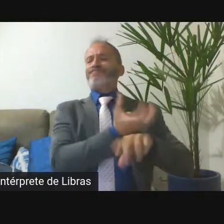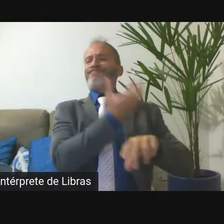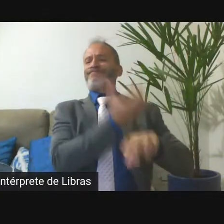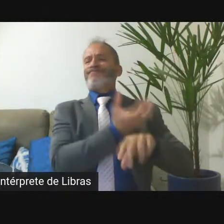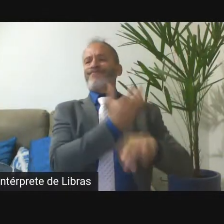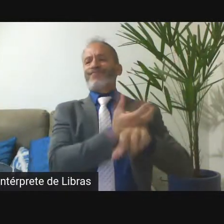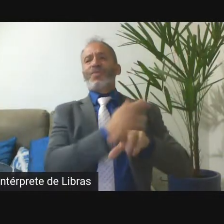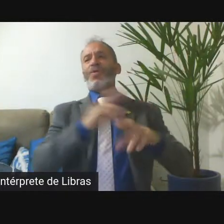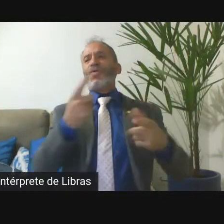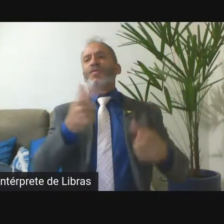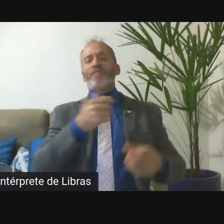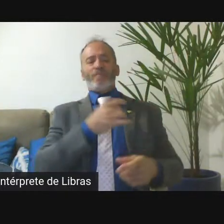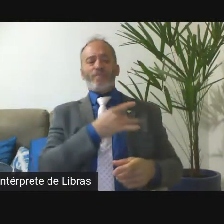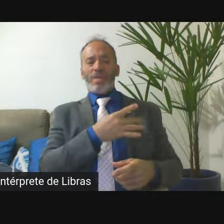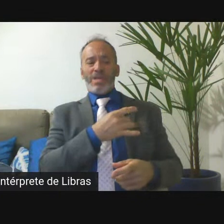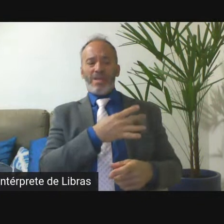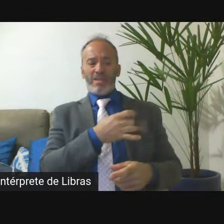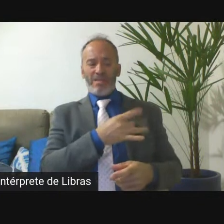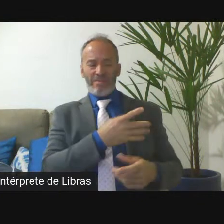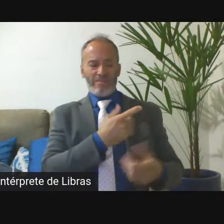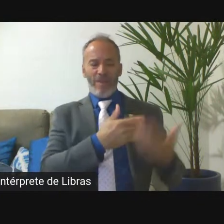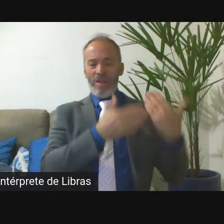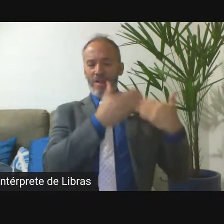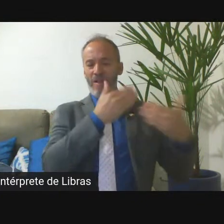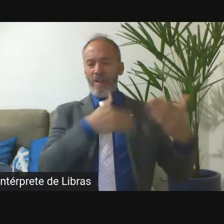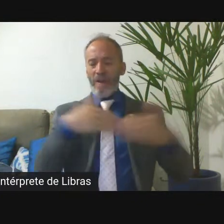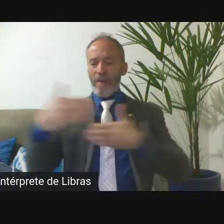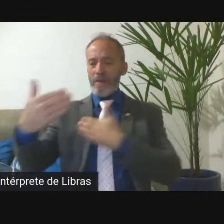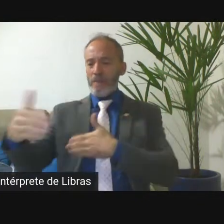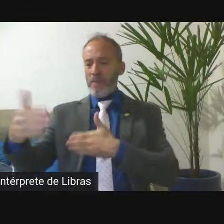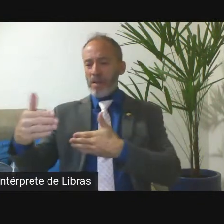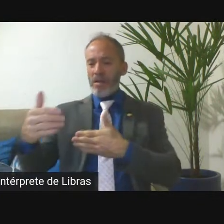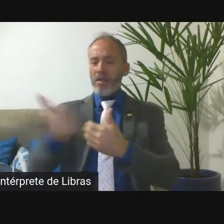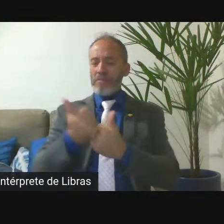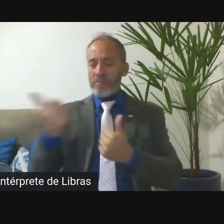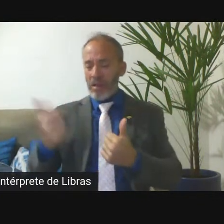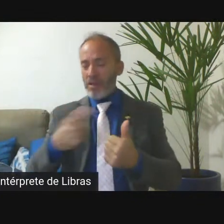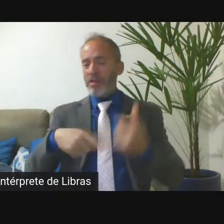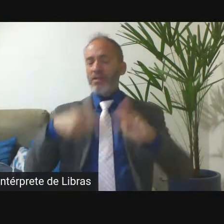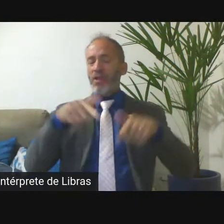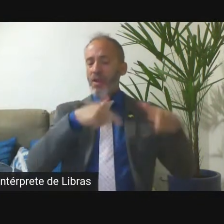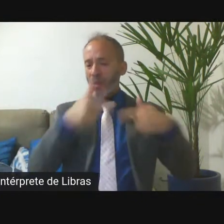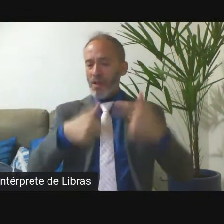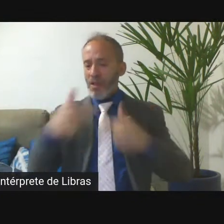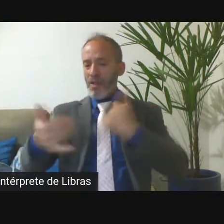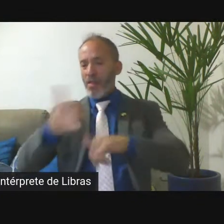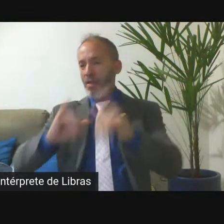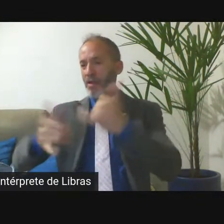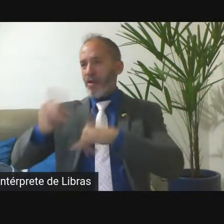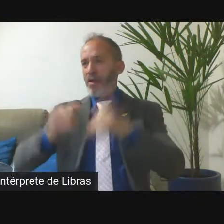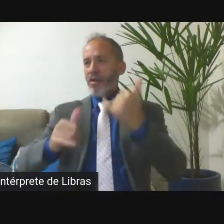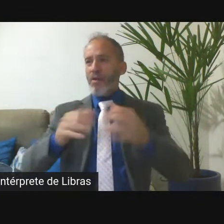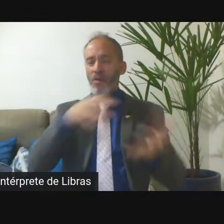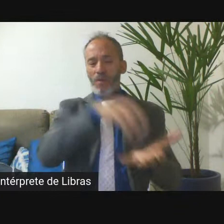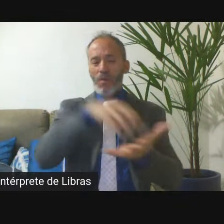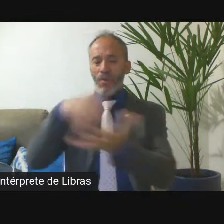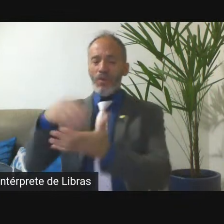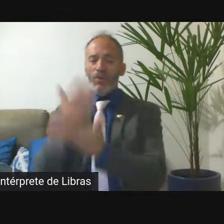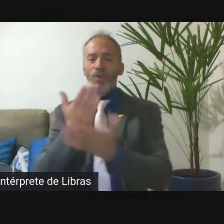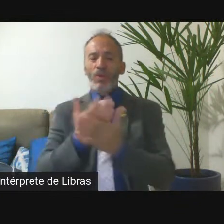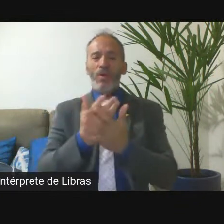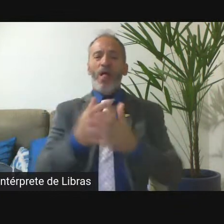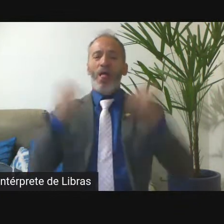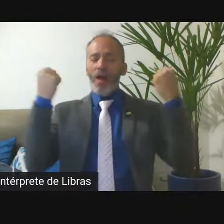causa dos velhos medos? Era prova, sub, trabalho, relatório, laboratório, empresa júnior, núcleo de estudos, atlética,